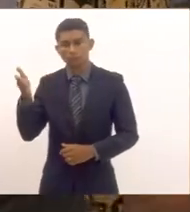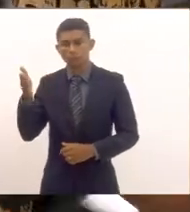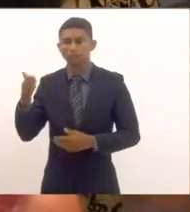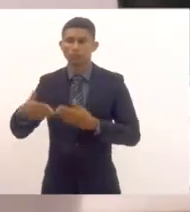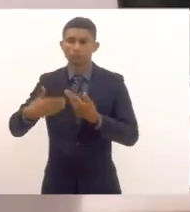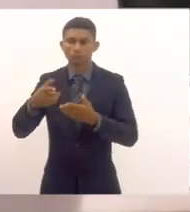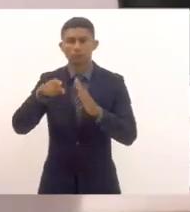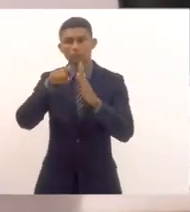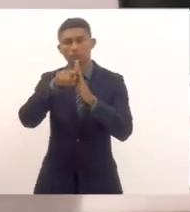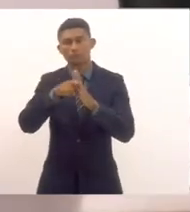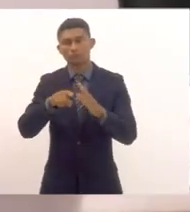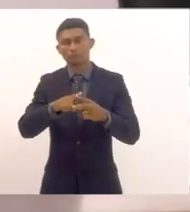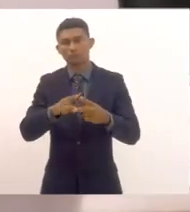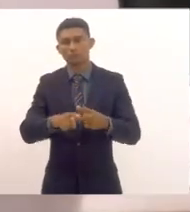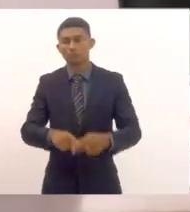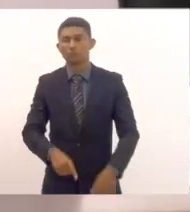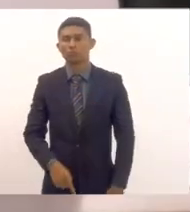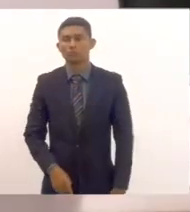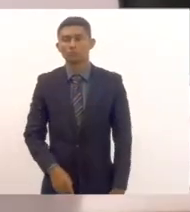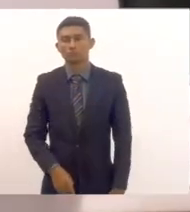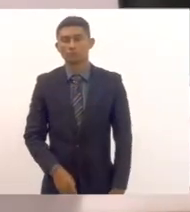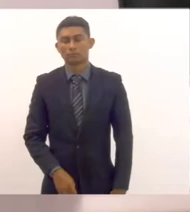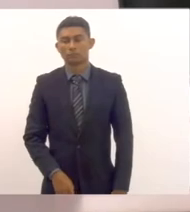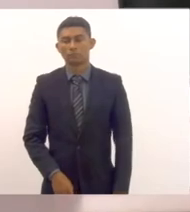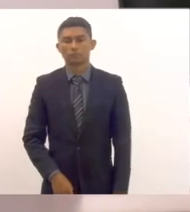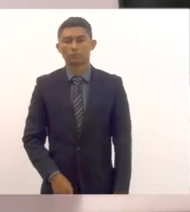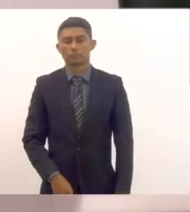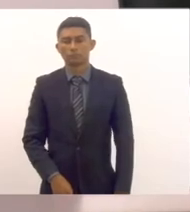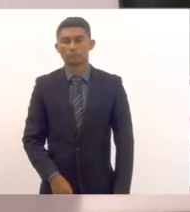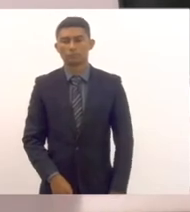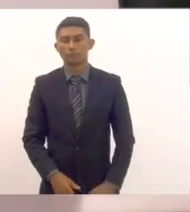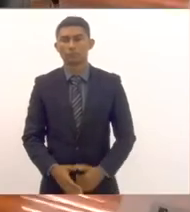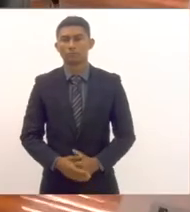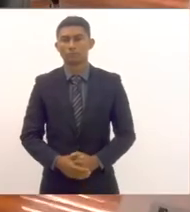as duas perguntas que são necessários à criação